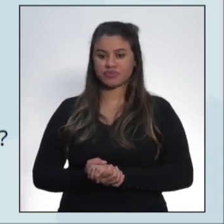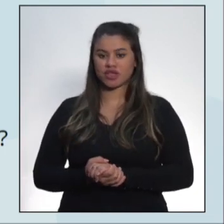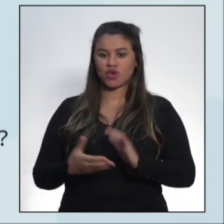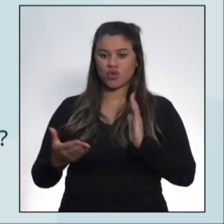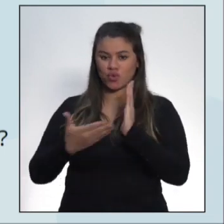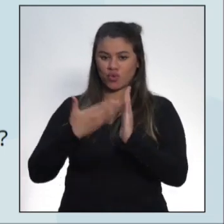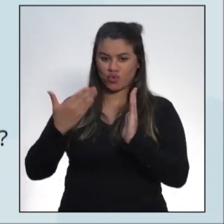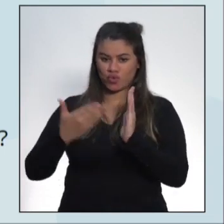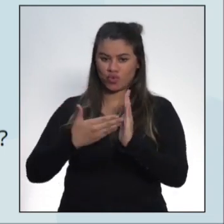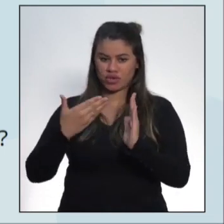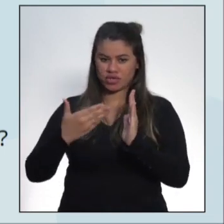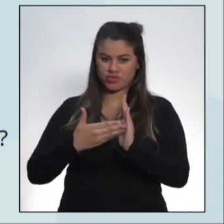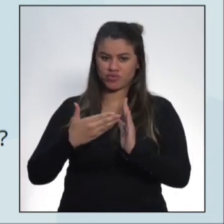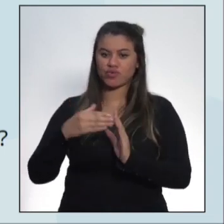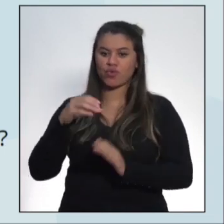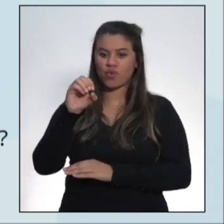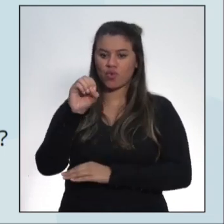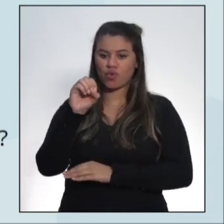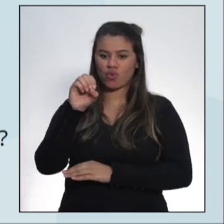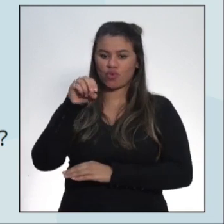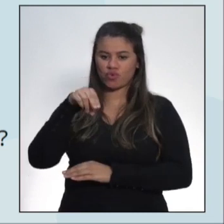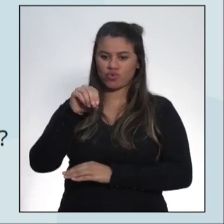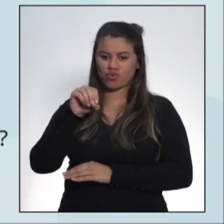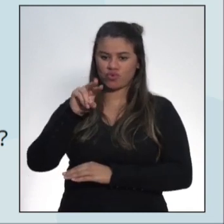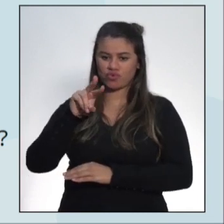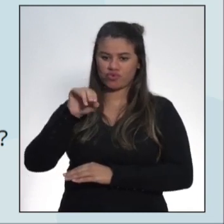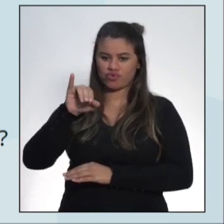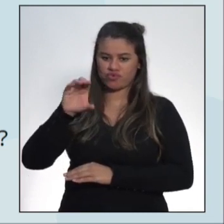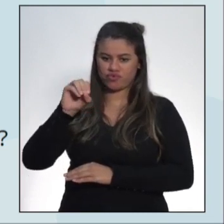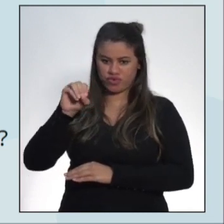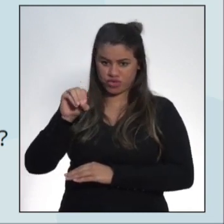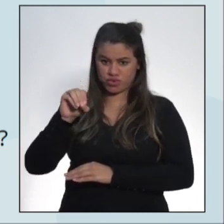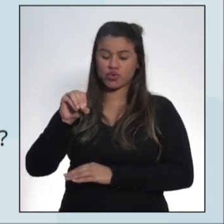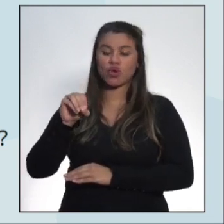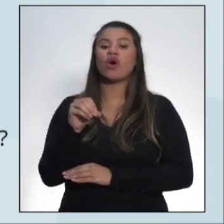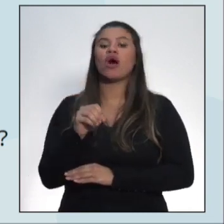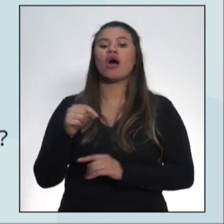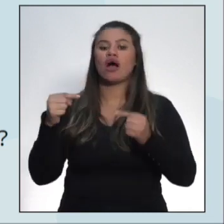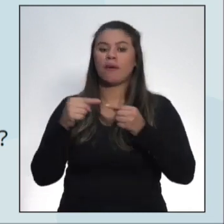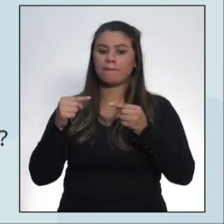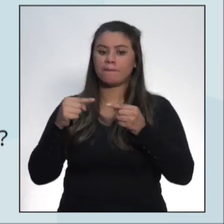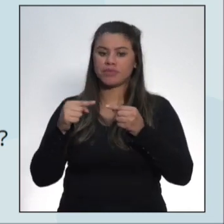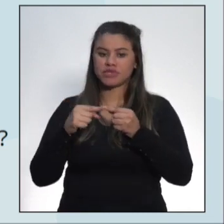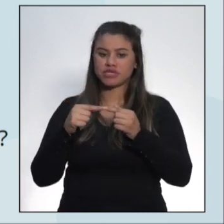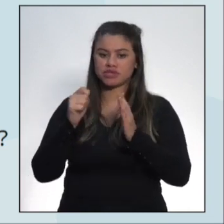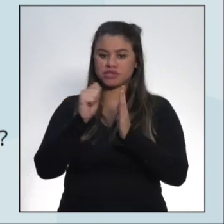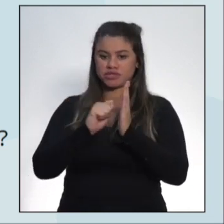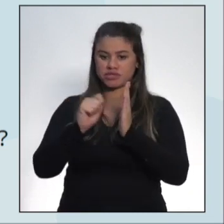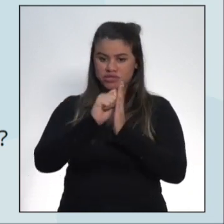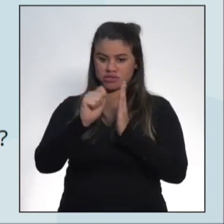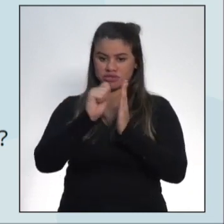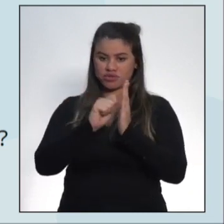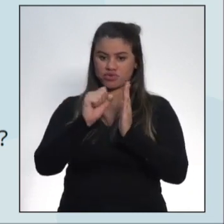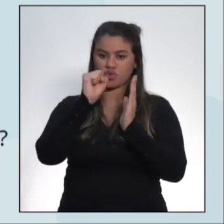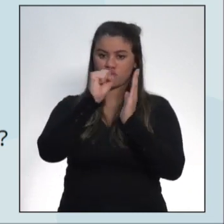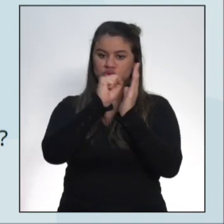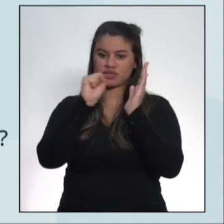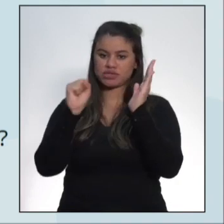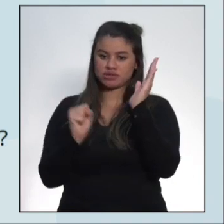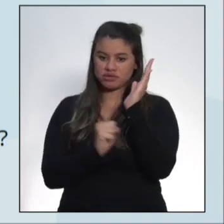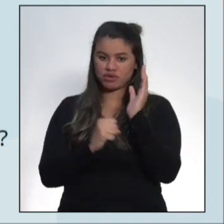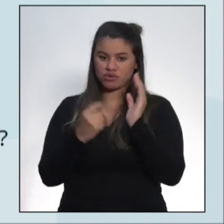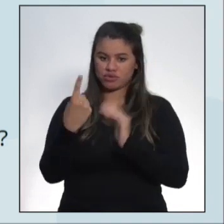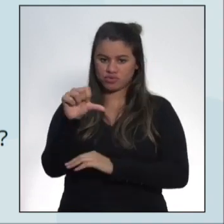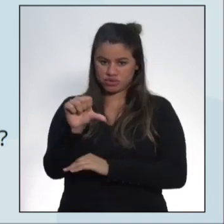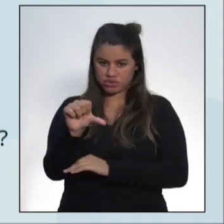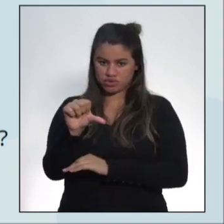Noviço, escrito no século XIX por Martins Pena, né? Trata-se de um texto teatral, uma comédia